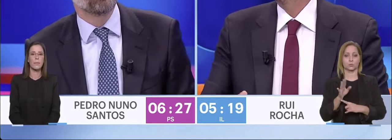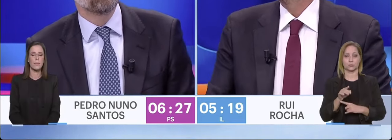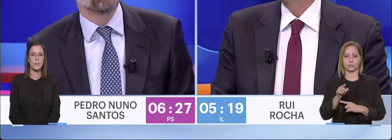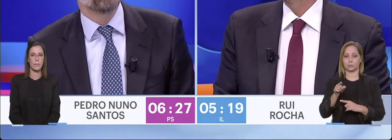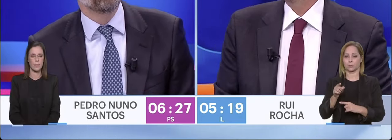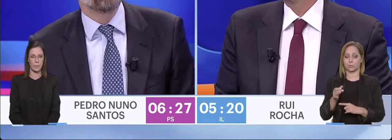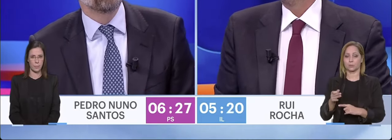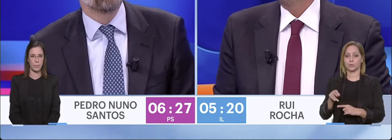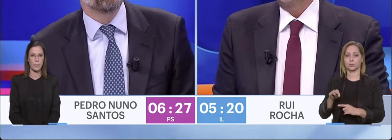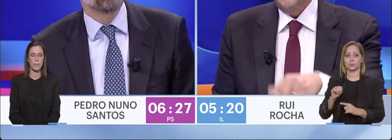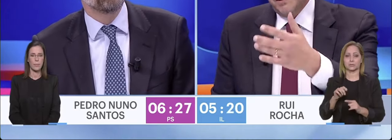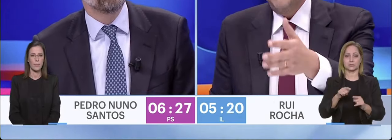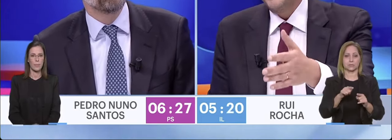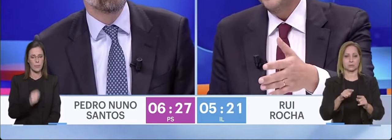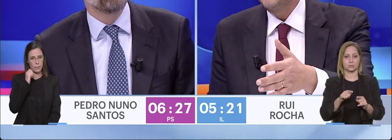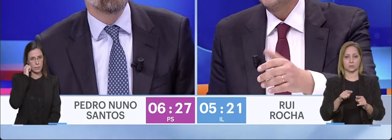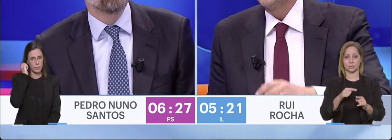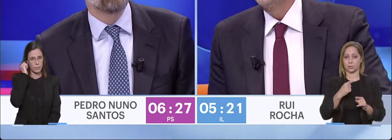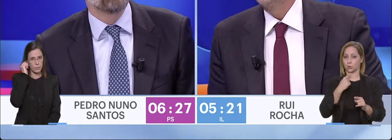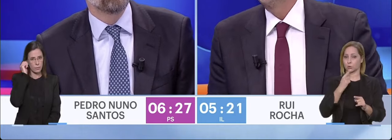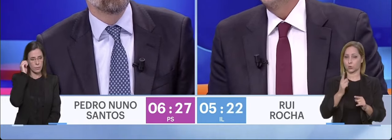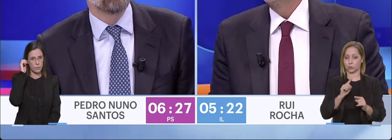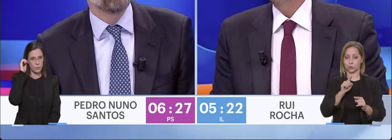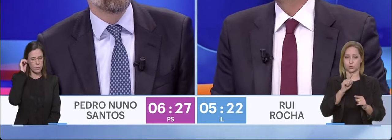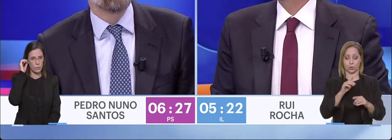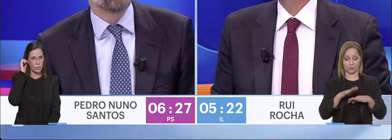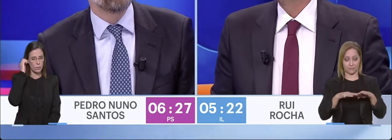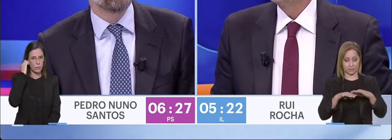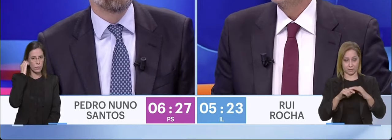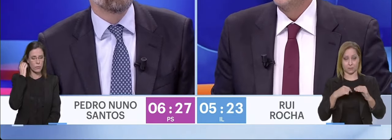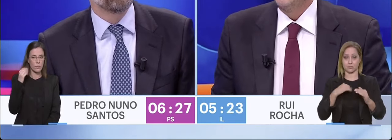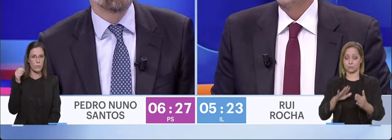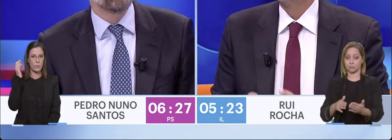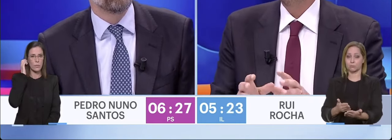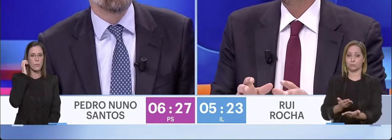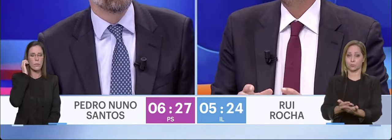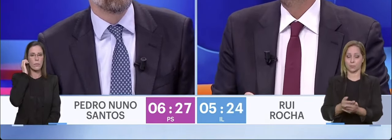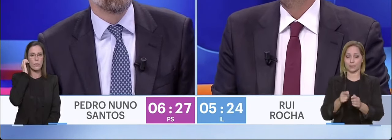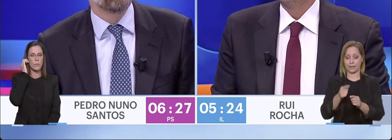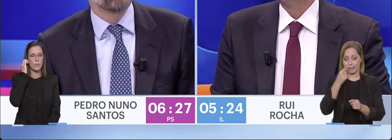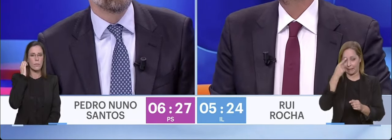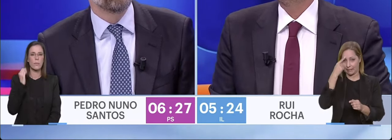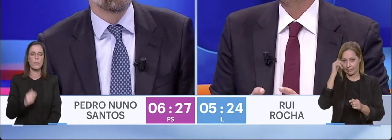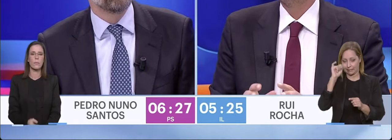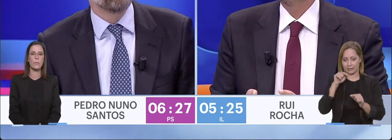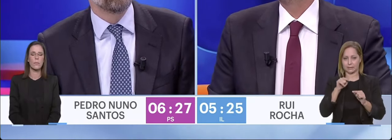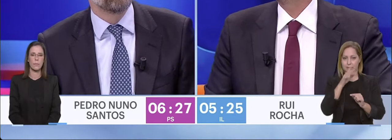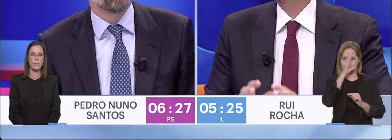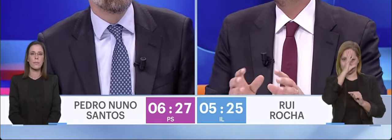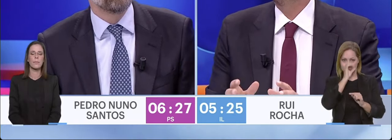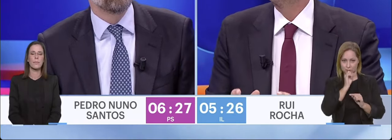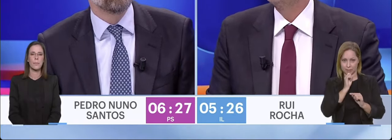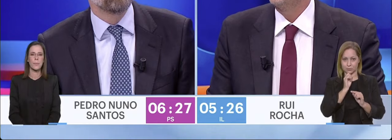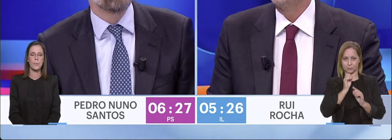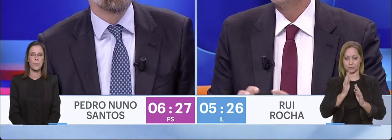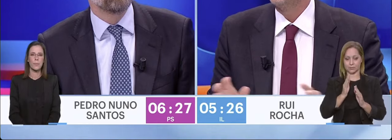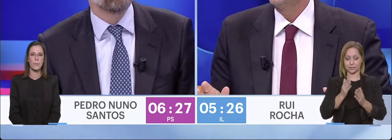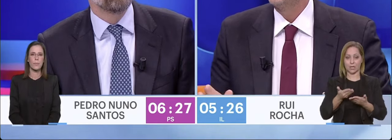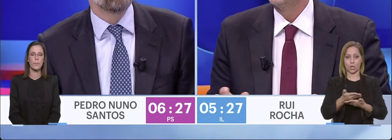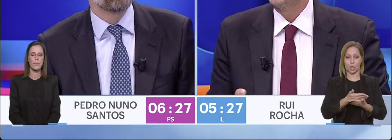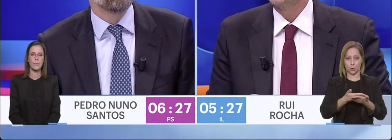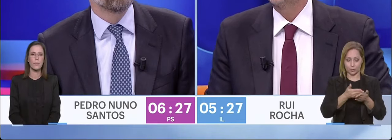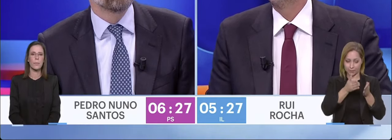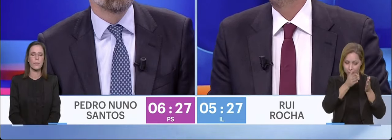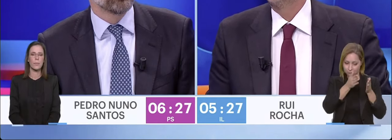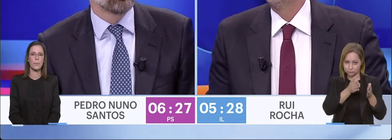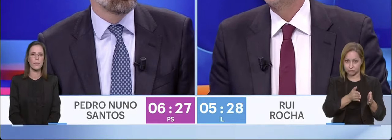Santos não está a considerar uma coisa que nós fazemos e propomos que é precisamente esta ideia de que o estado deve dirigir a economia é uma